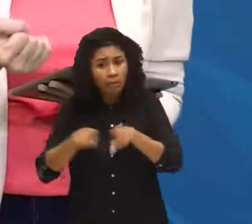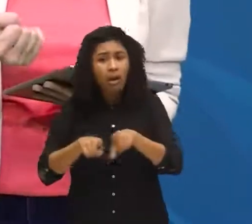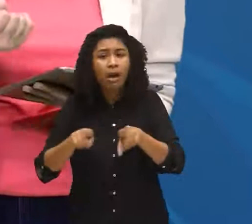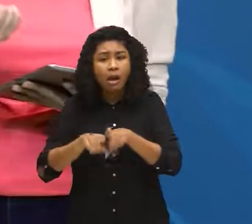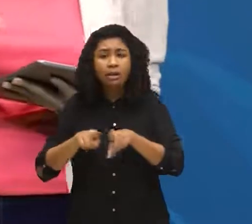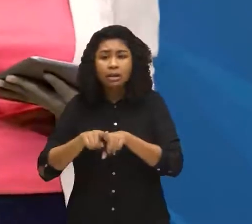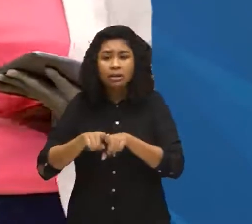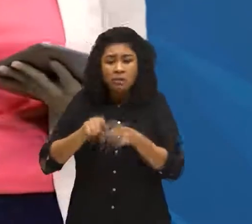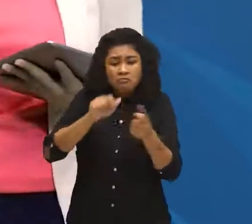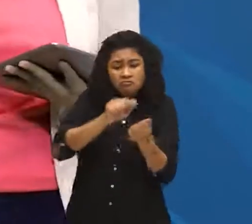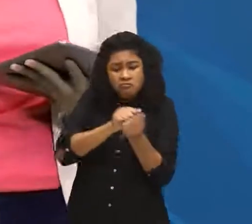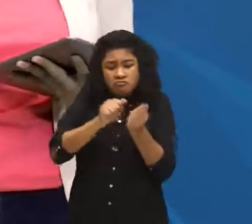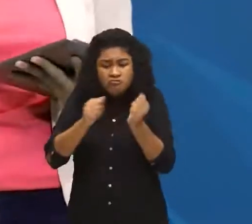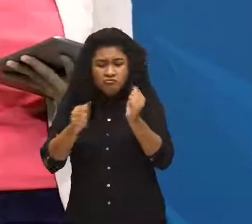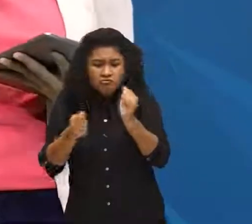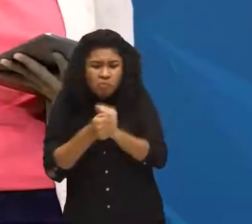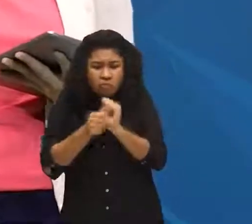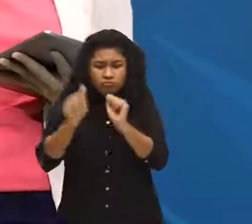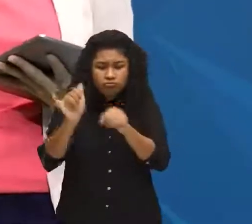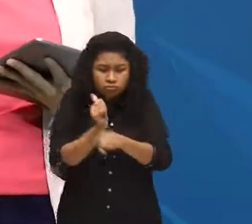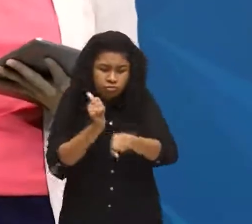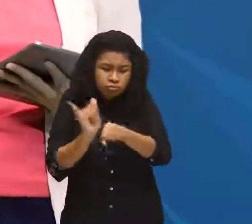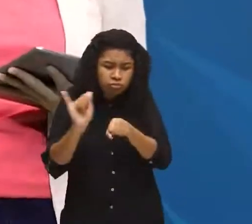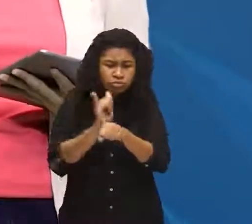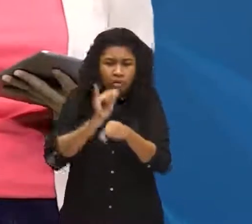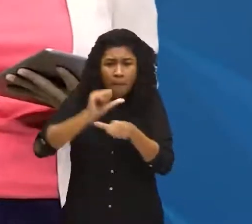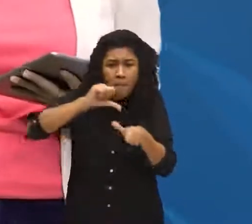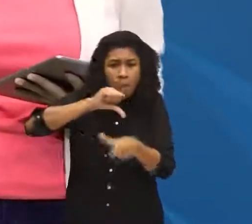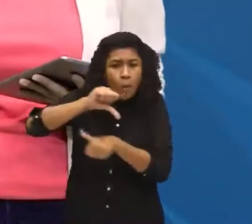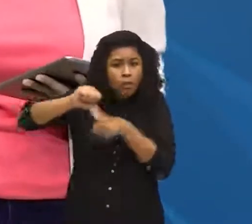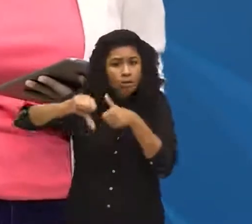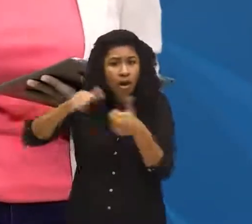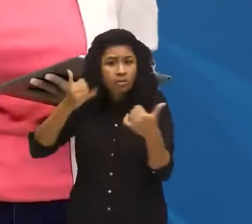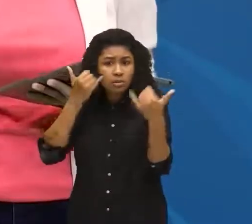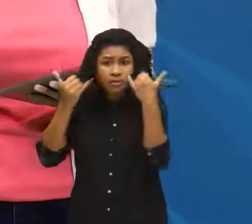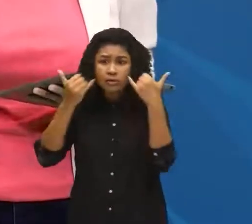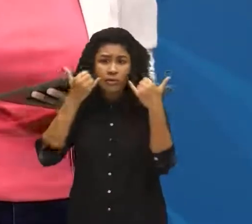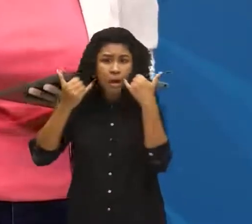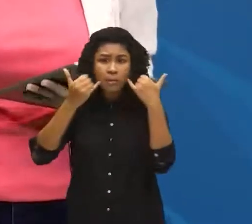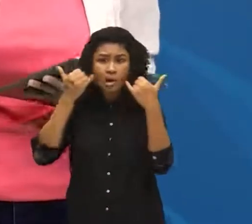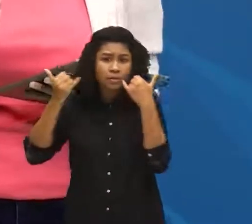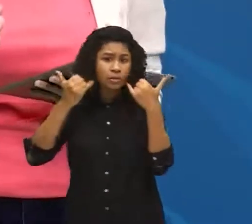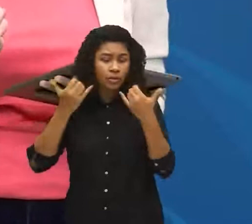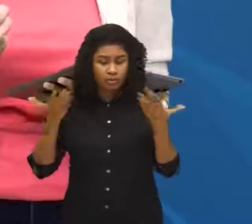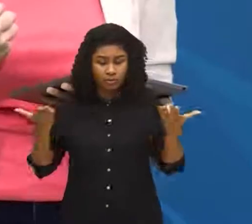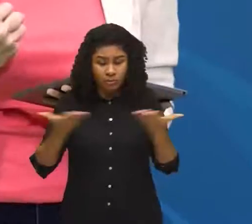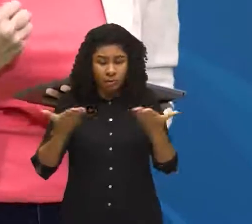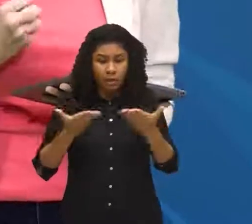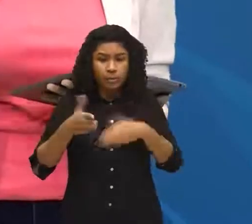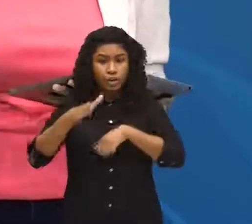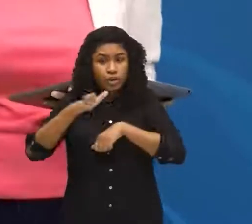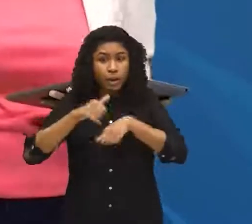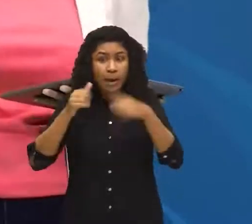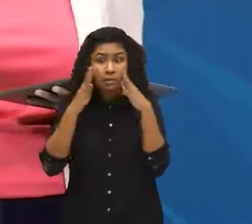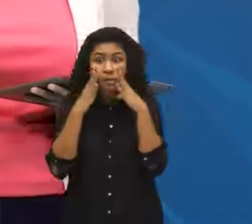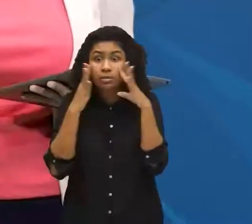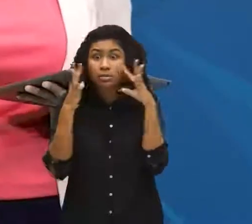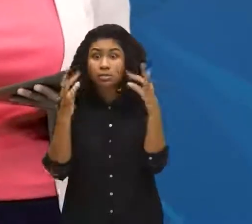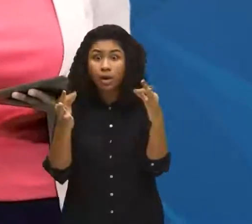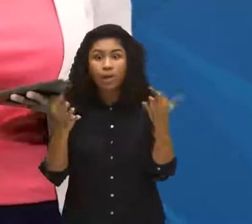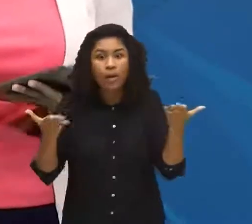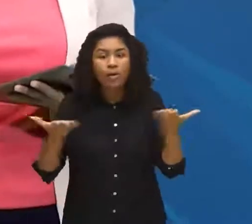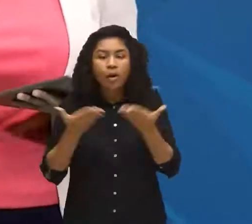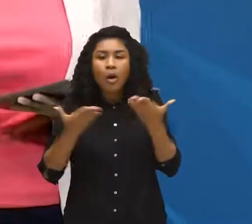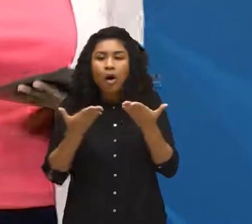te chamar a atenção, para pegar algo que está acontecendo atualmente e chamar de uma forma apelativa a tua atenção sem se preocupar